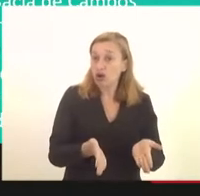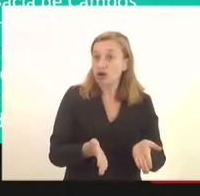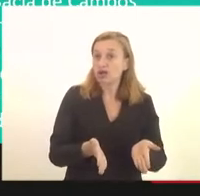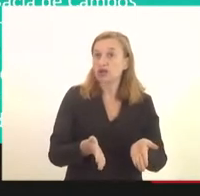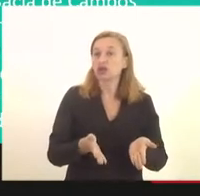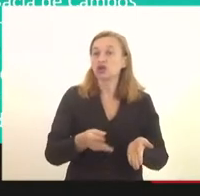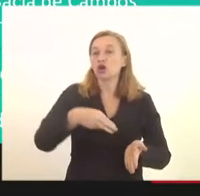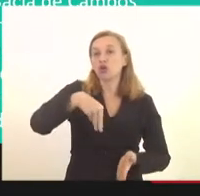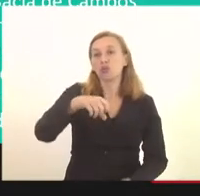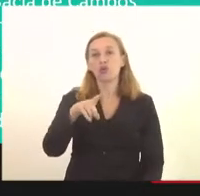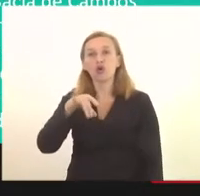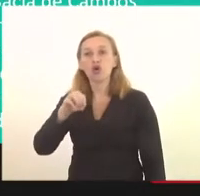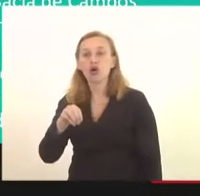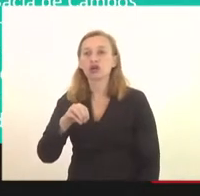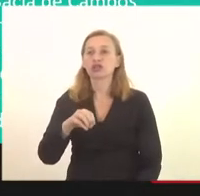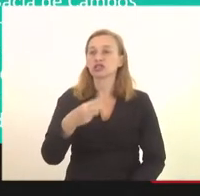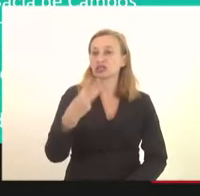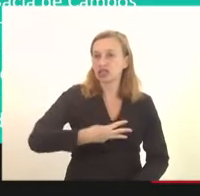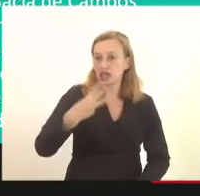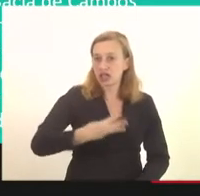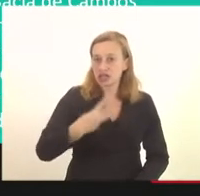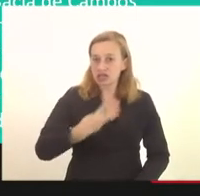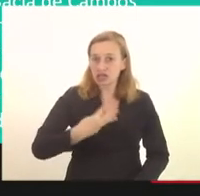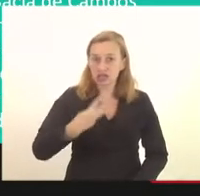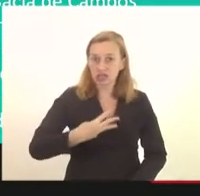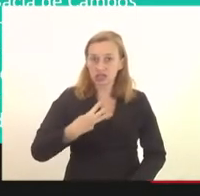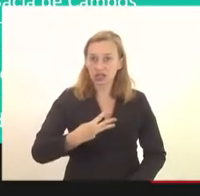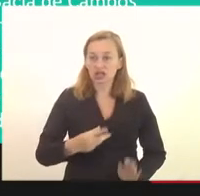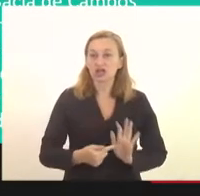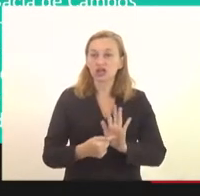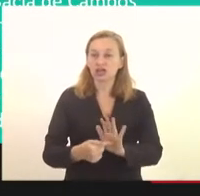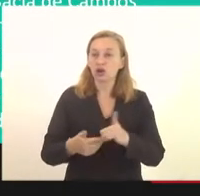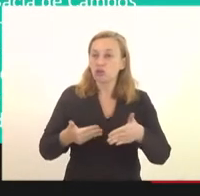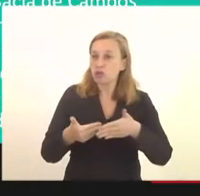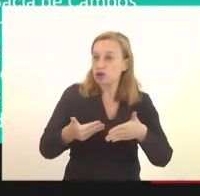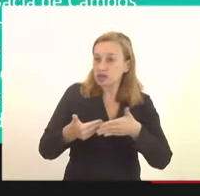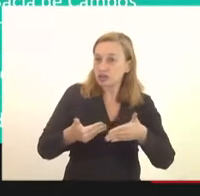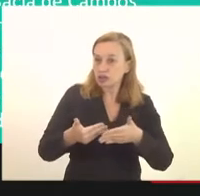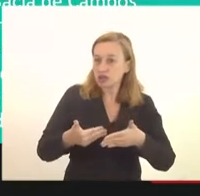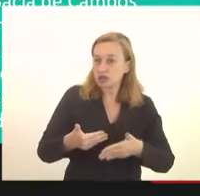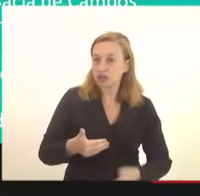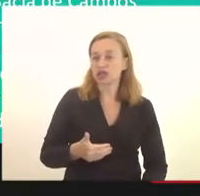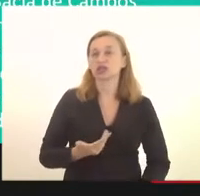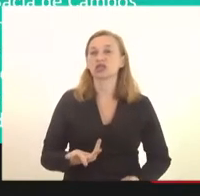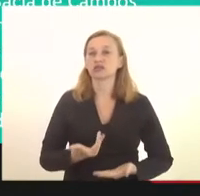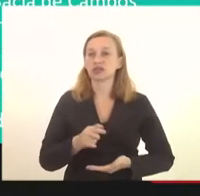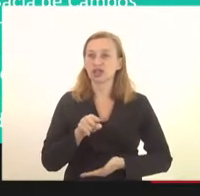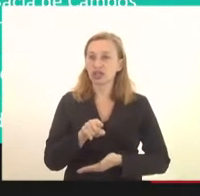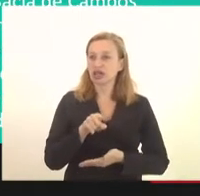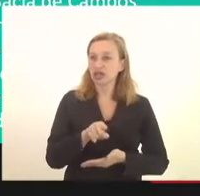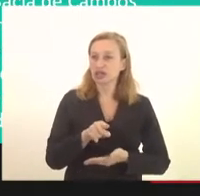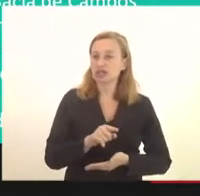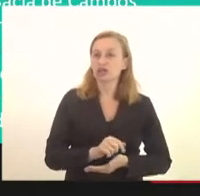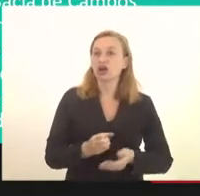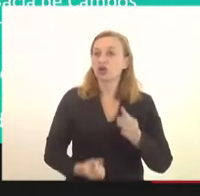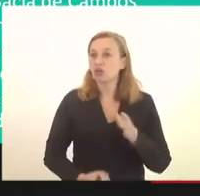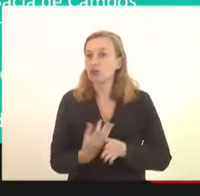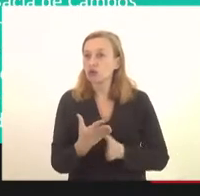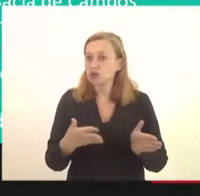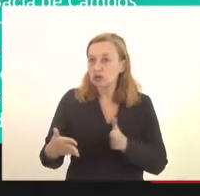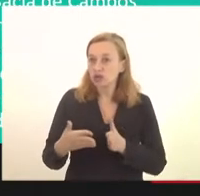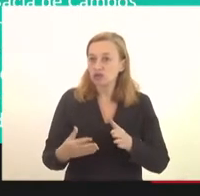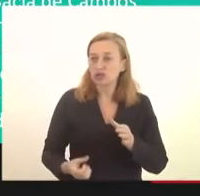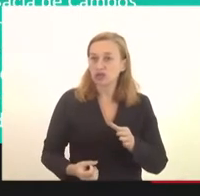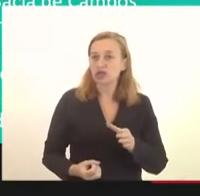aqui, que é a próxima à Tartaruga Verde, e por conta dessa proximidade da existência da Tartaruga Verde e toda a estrutura de produção que foi instalada